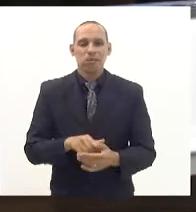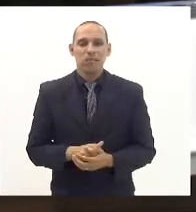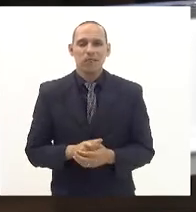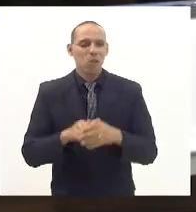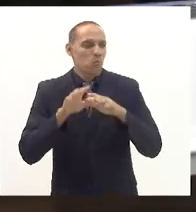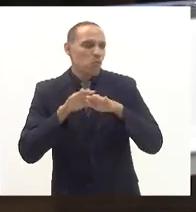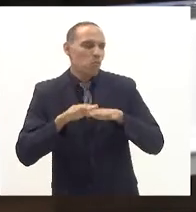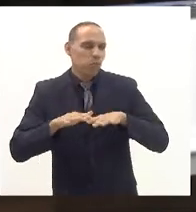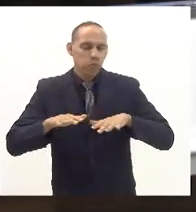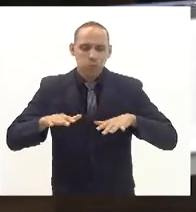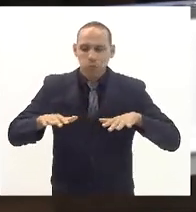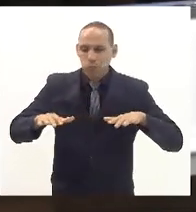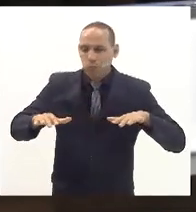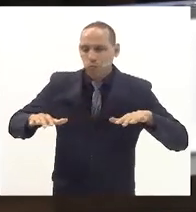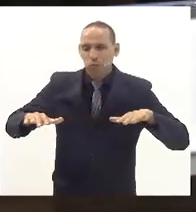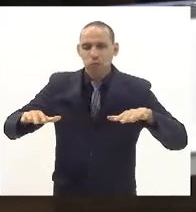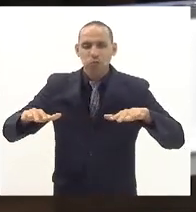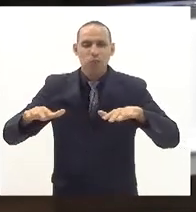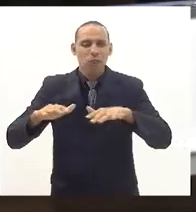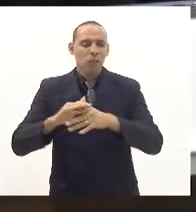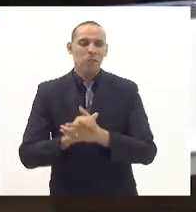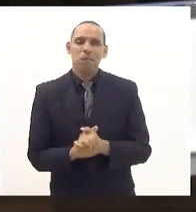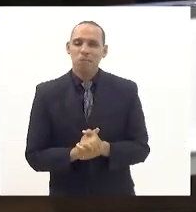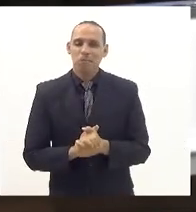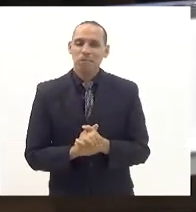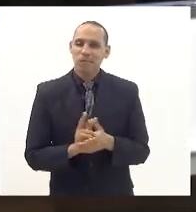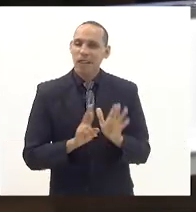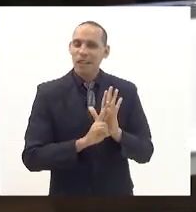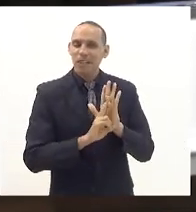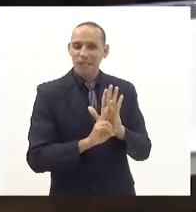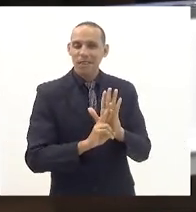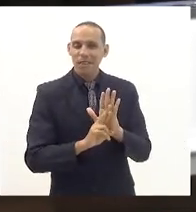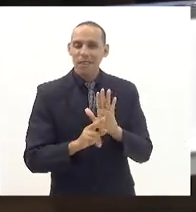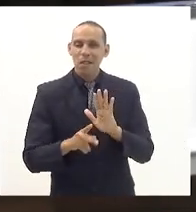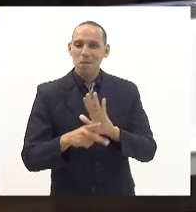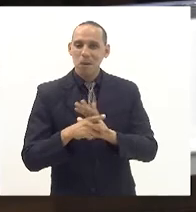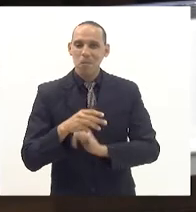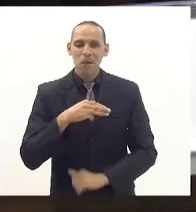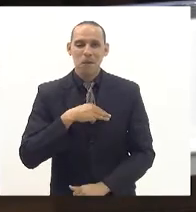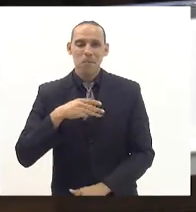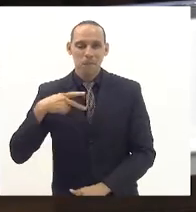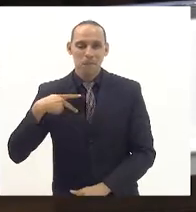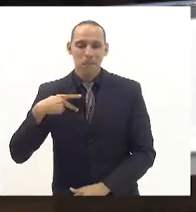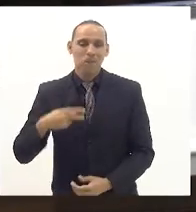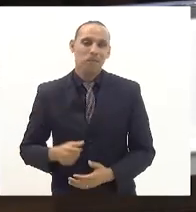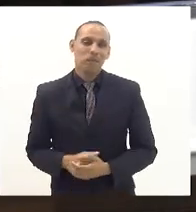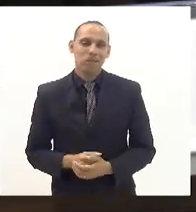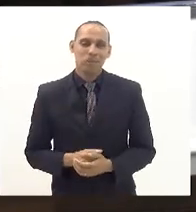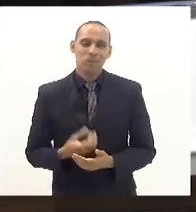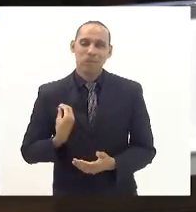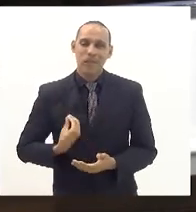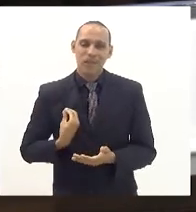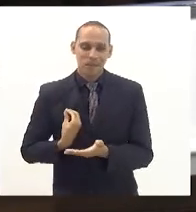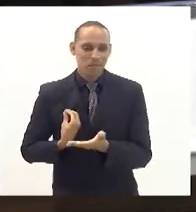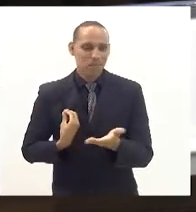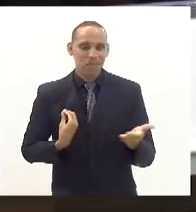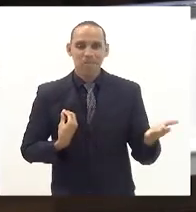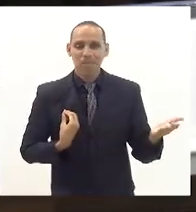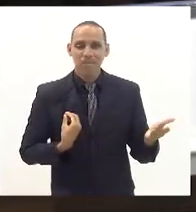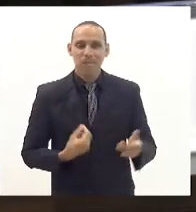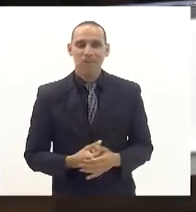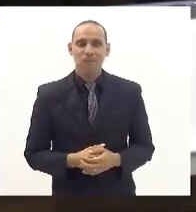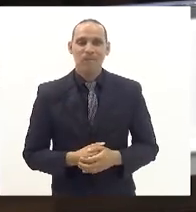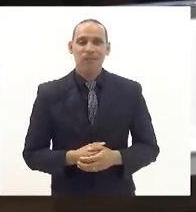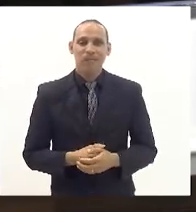a todos os demais o representante do Ministério Público aqui presente